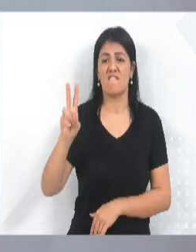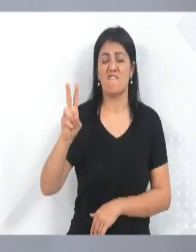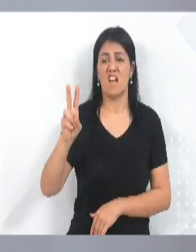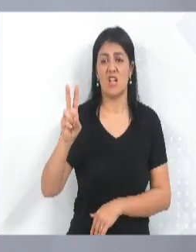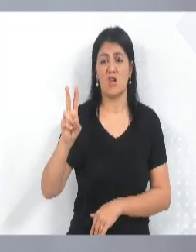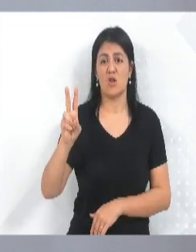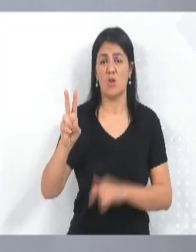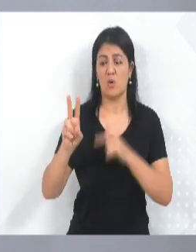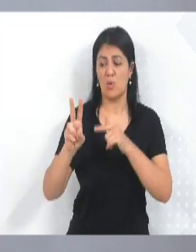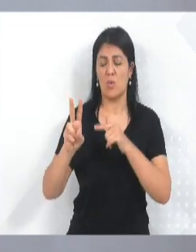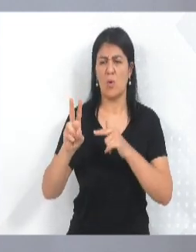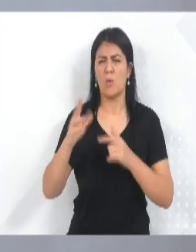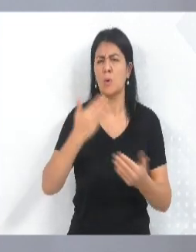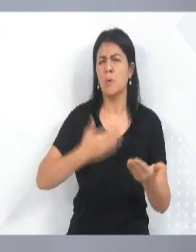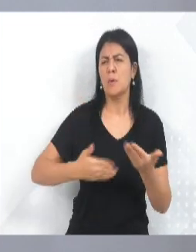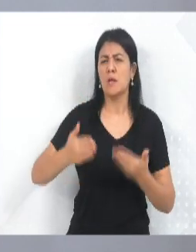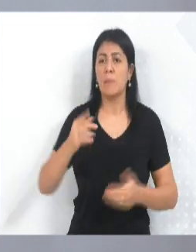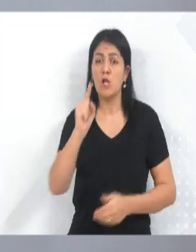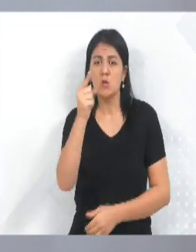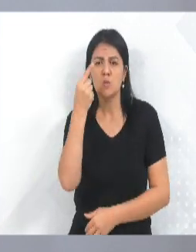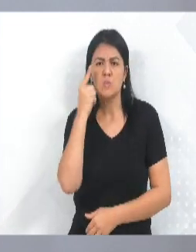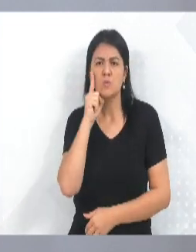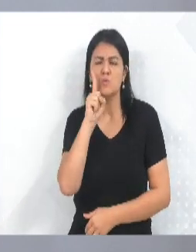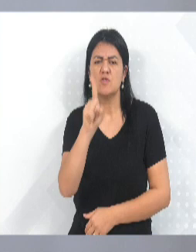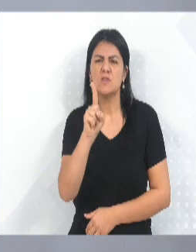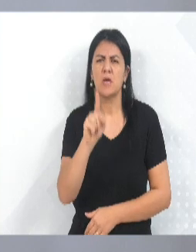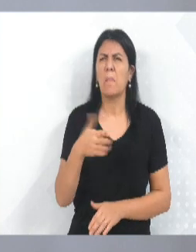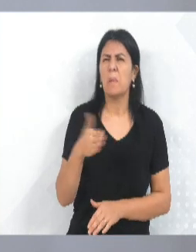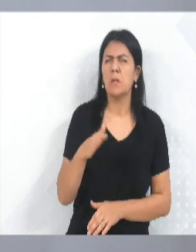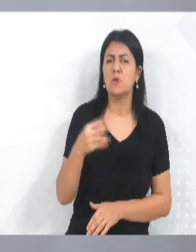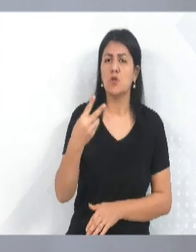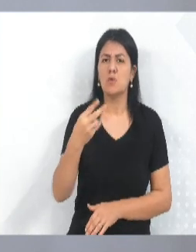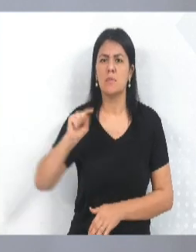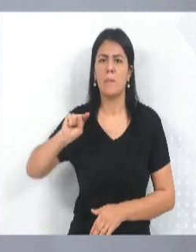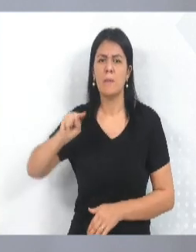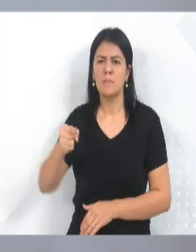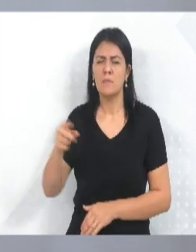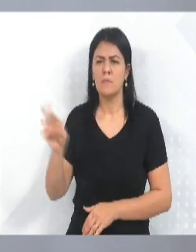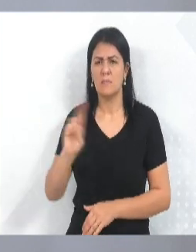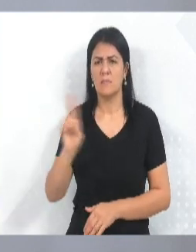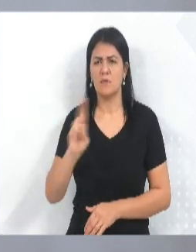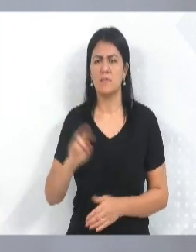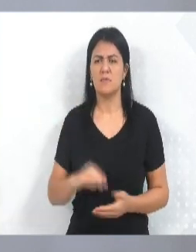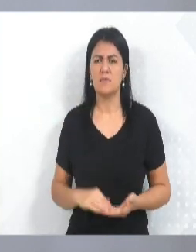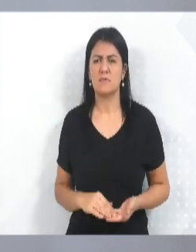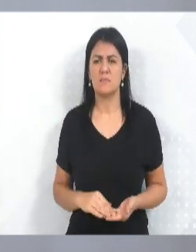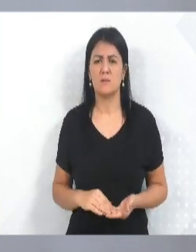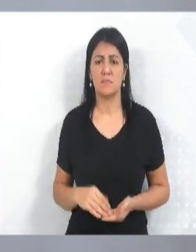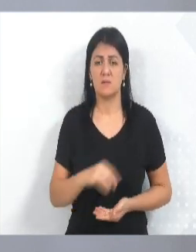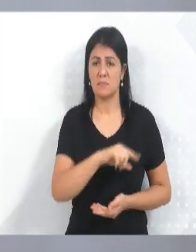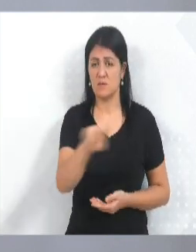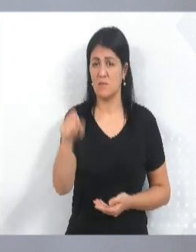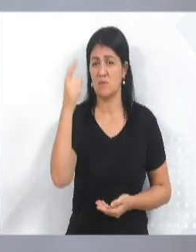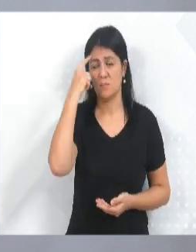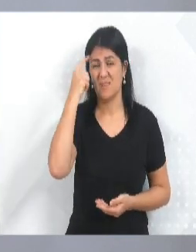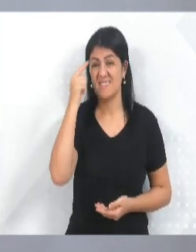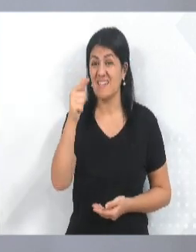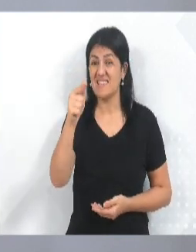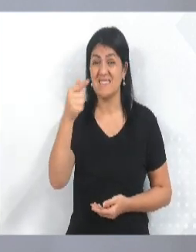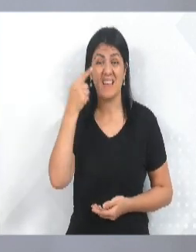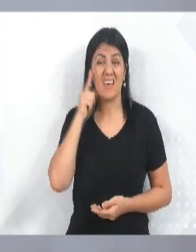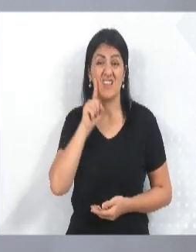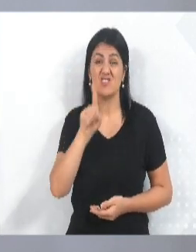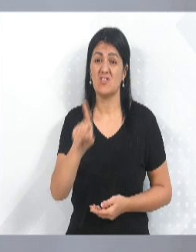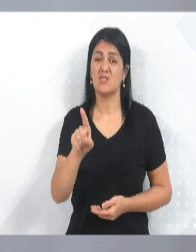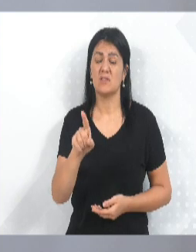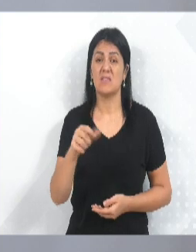geração num tratamento de um dia ele custa em média R 2000 se você pensar um tratamento de 7 dias nós estamos